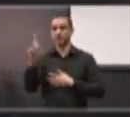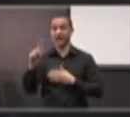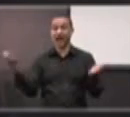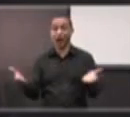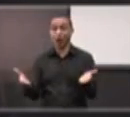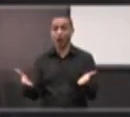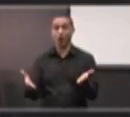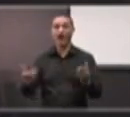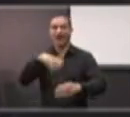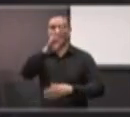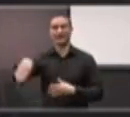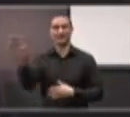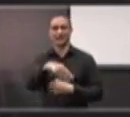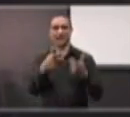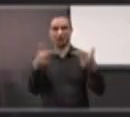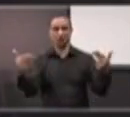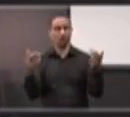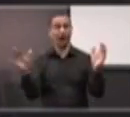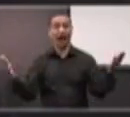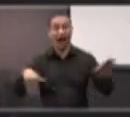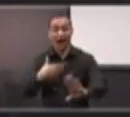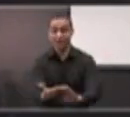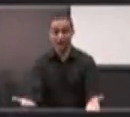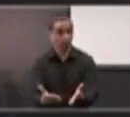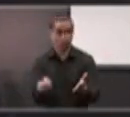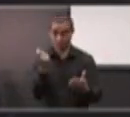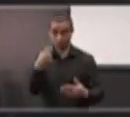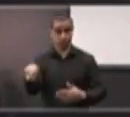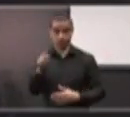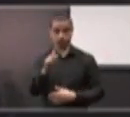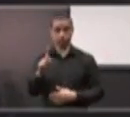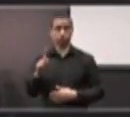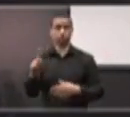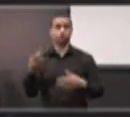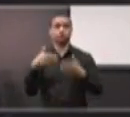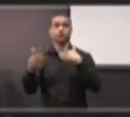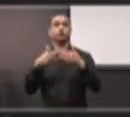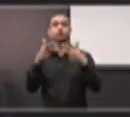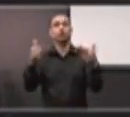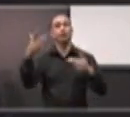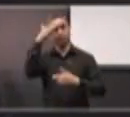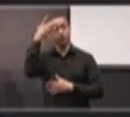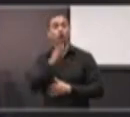determine cancelamento de eventos públicos, independentemente do número de